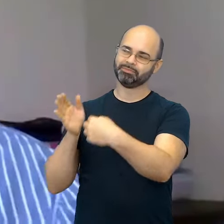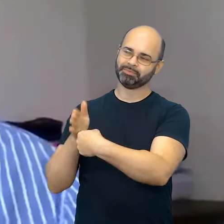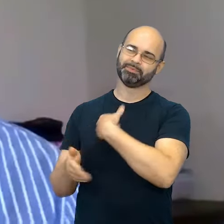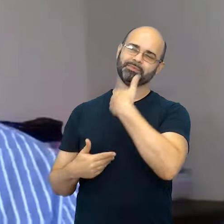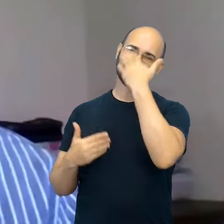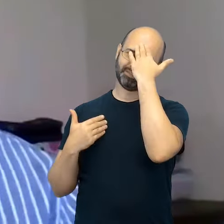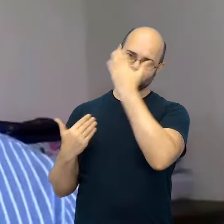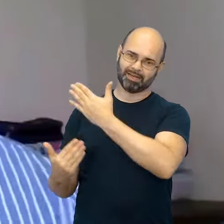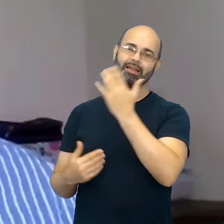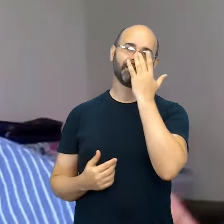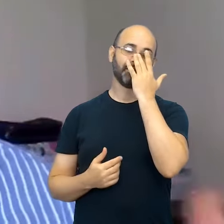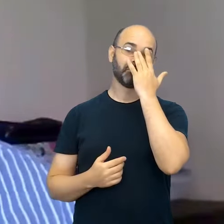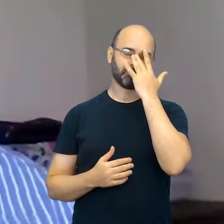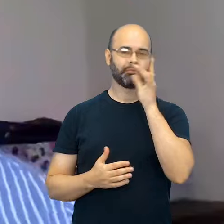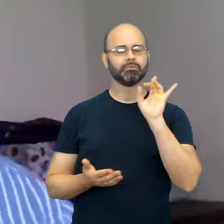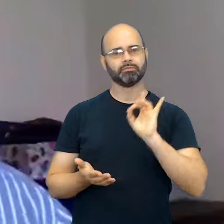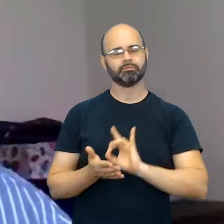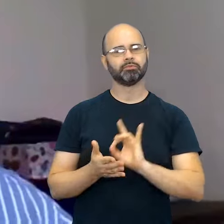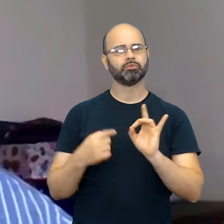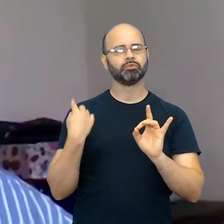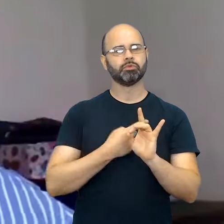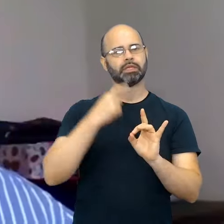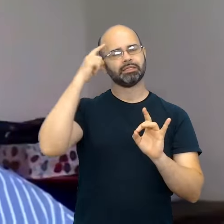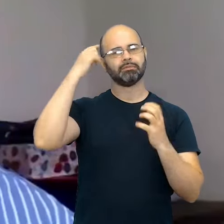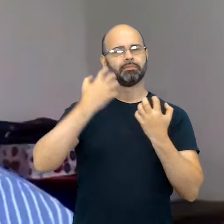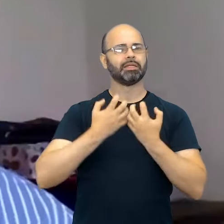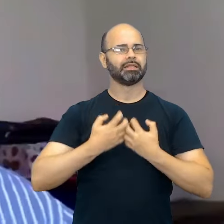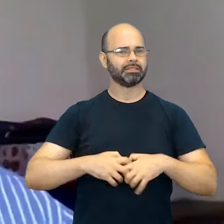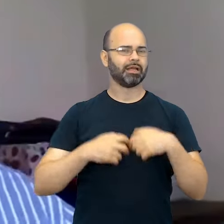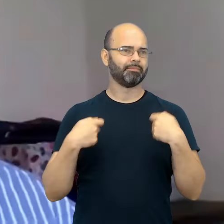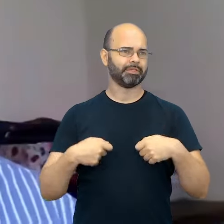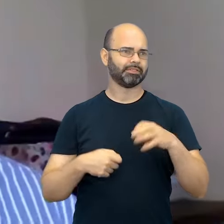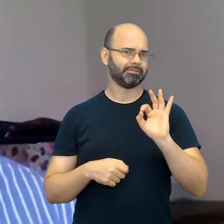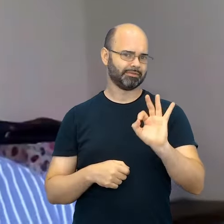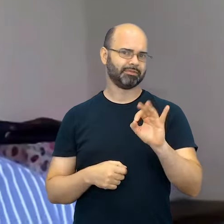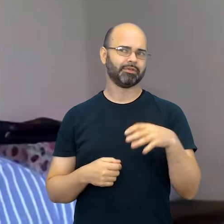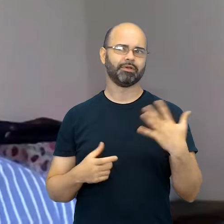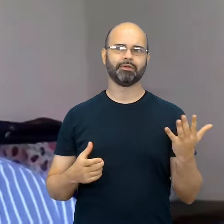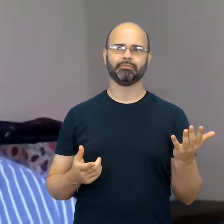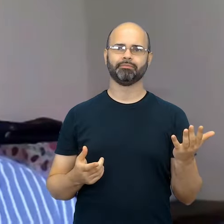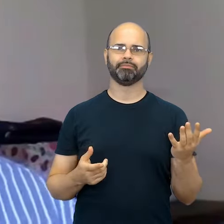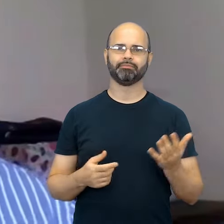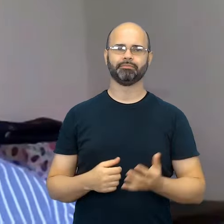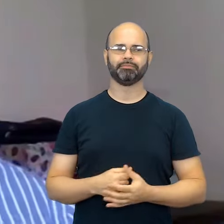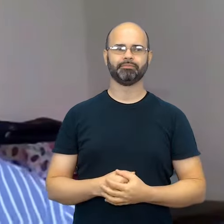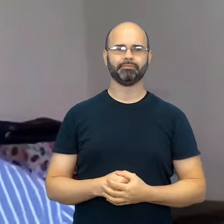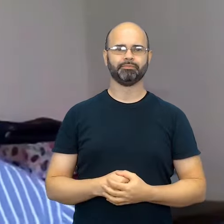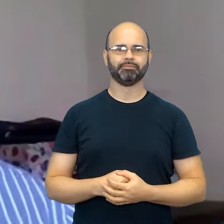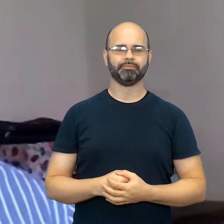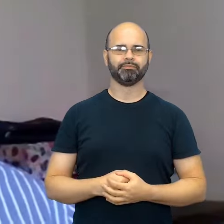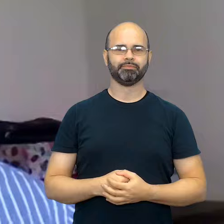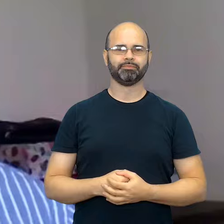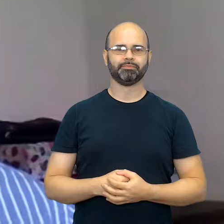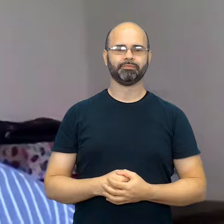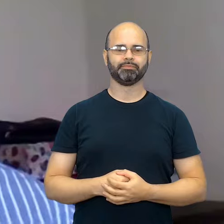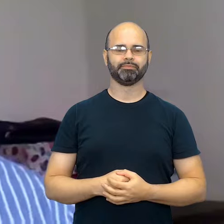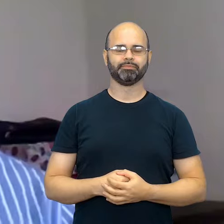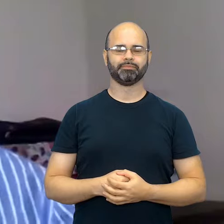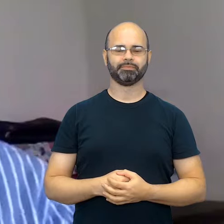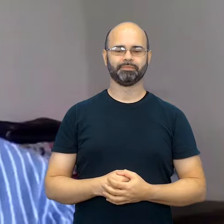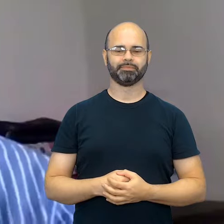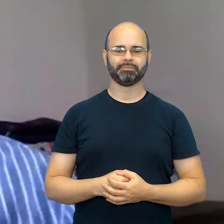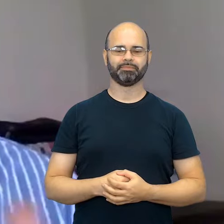no sentido que é muito importante a gente pensar sobre isso, não é? Porque dependendo de como o aluno chega,